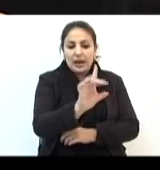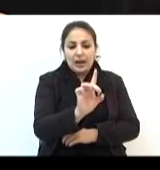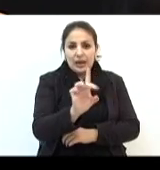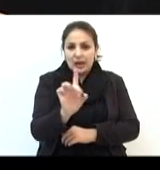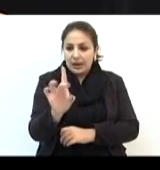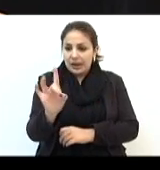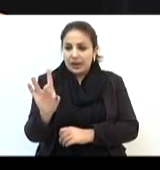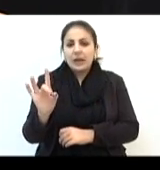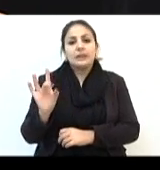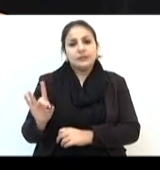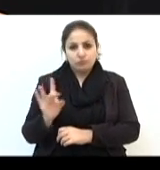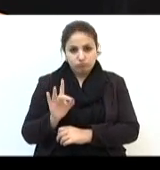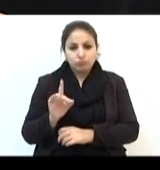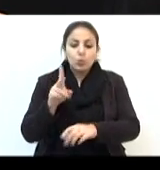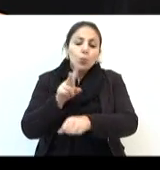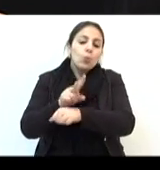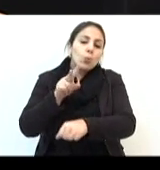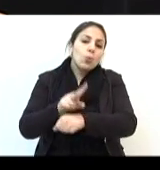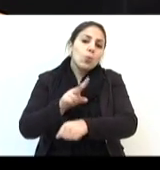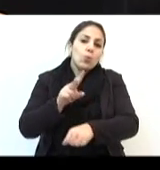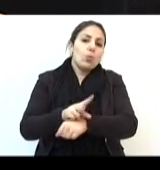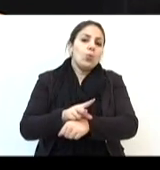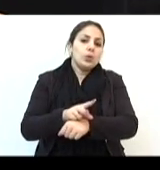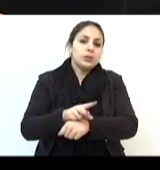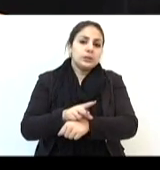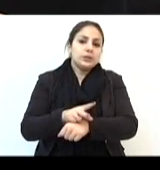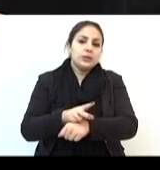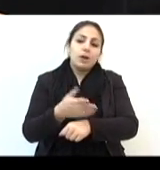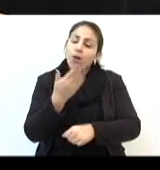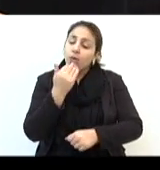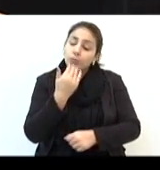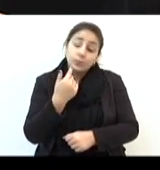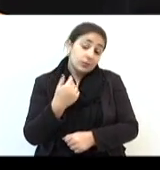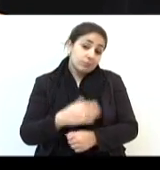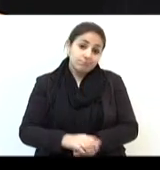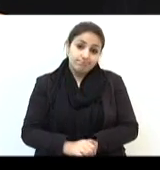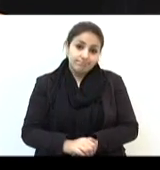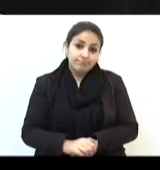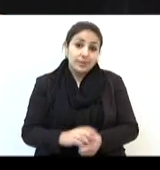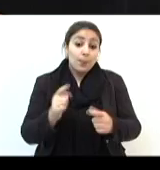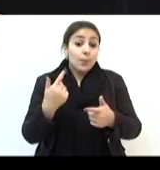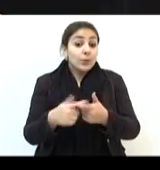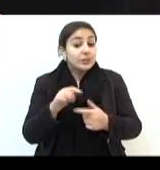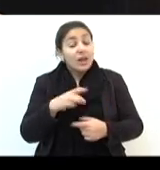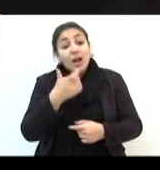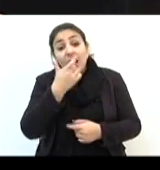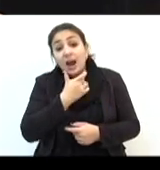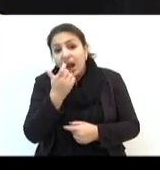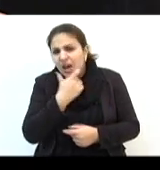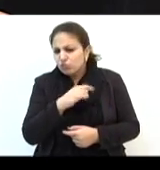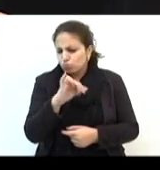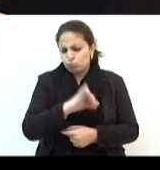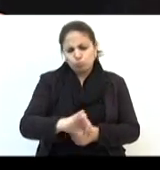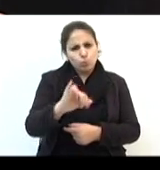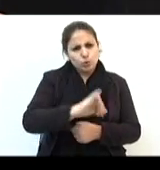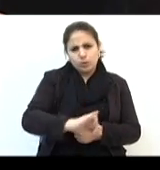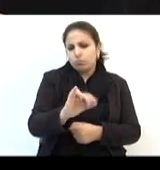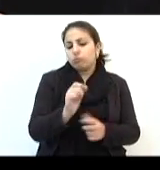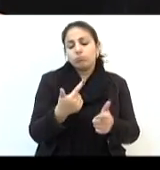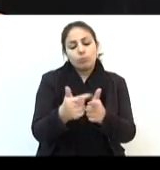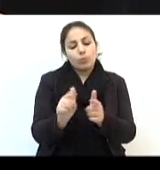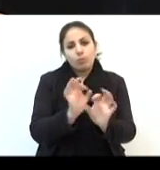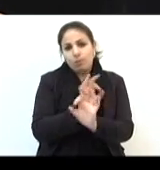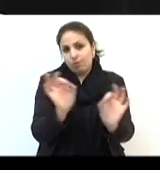um estar cuidando, atentando à sua alimentação. Agora, quem acha que não é importante,